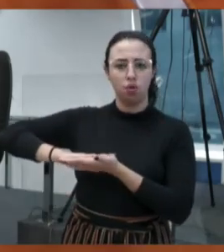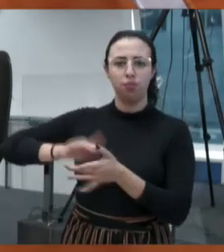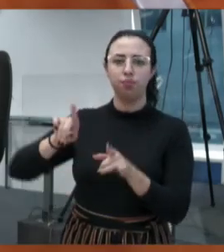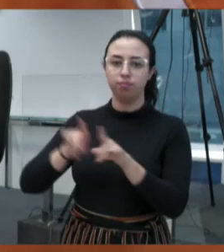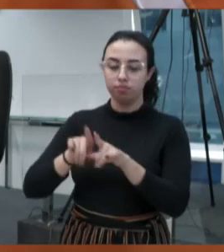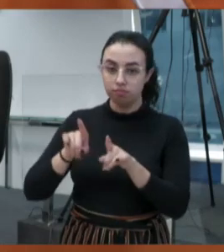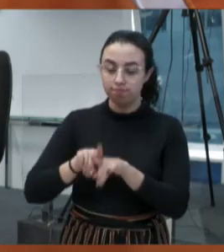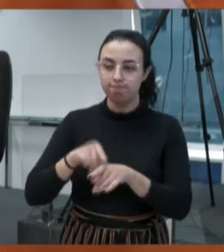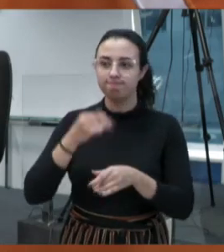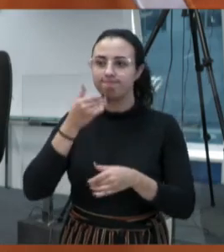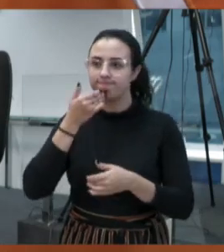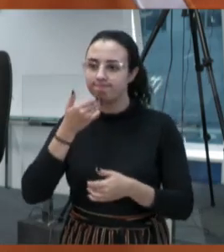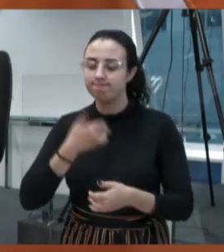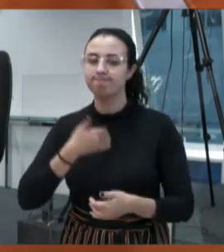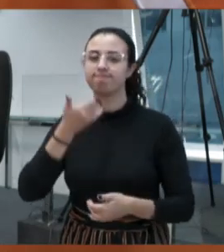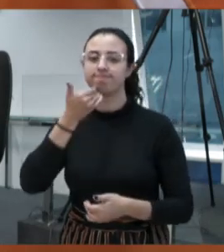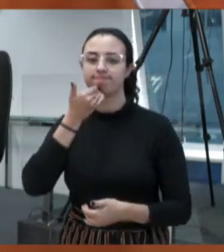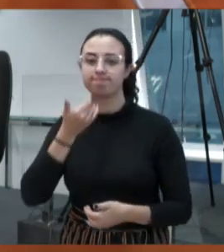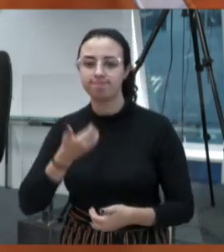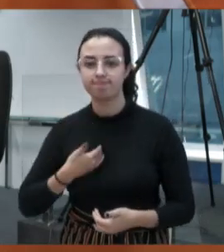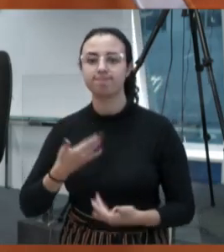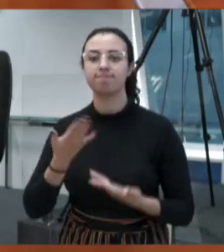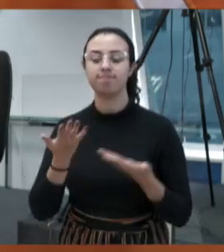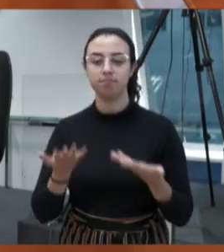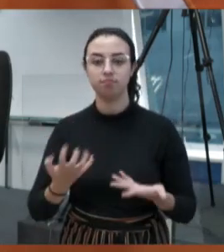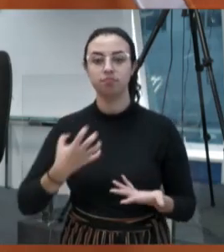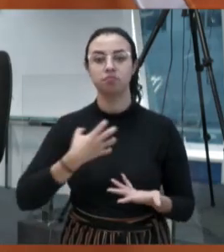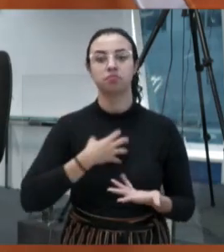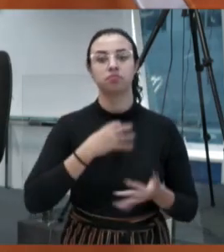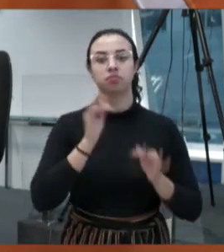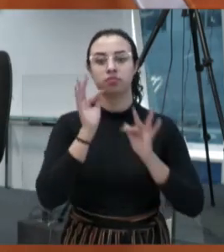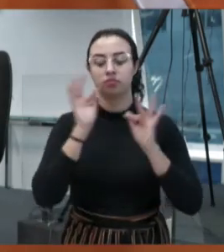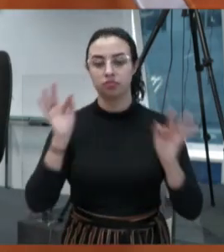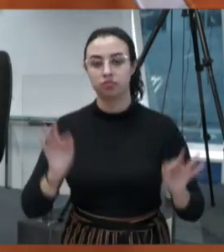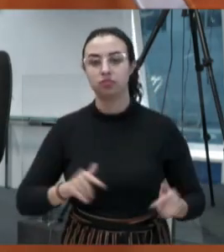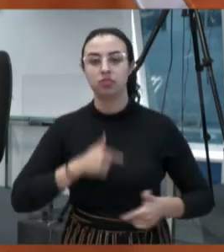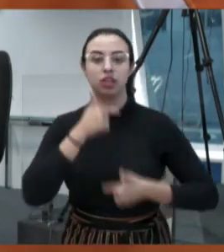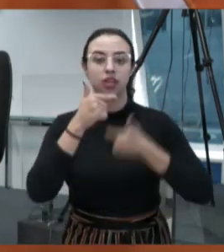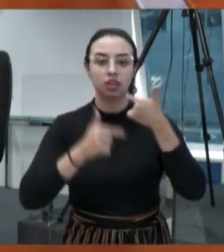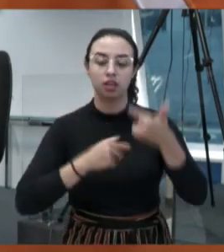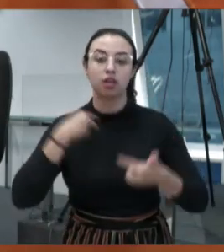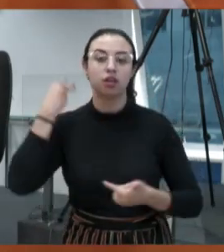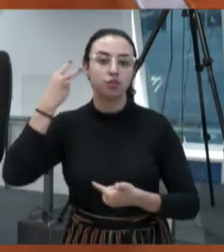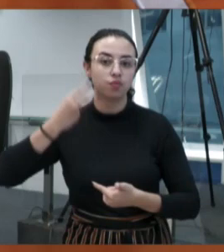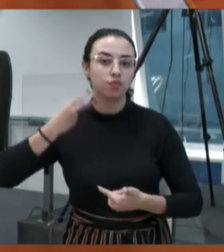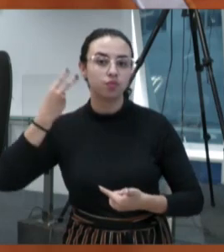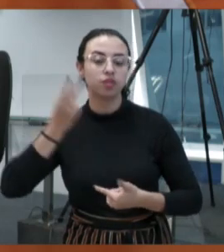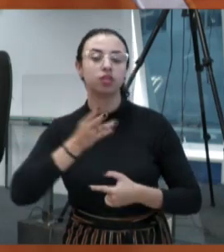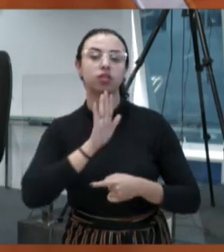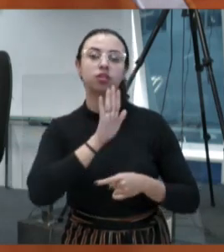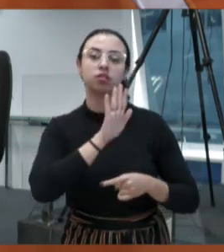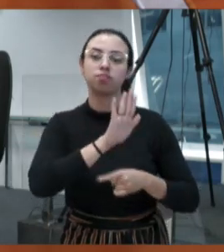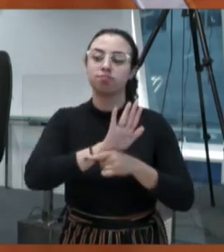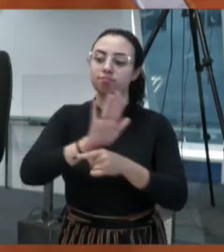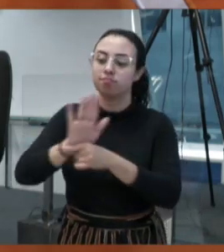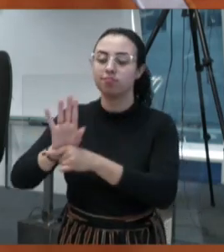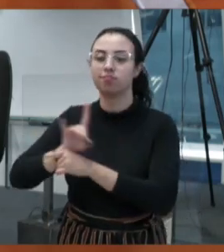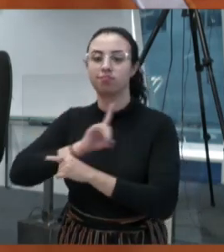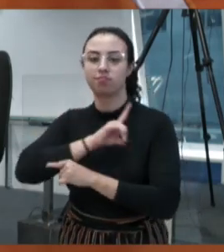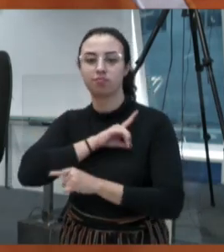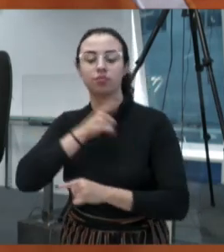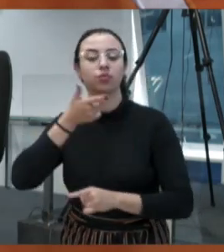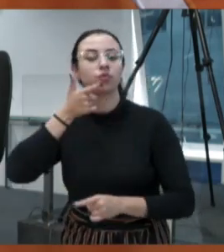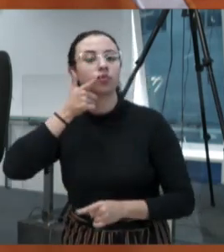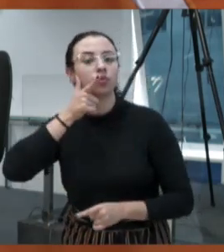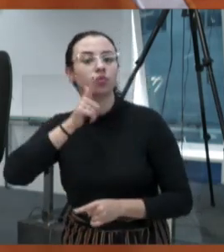muito solicitado. Então, fico satisfeito de estar podendo trabalhar como vereador para a cidade de Divinópolis e poder estar desenvolvendo